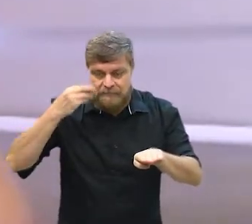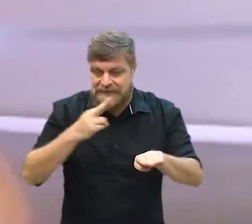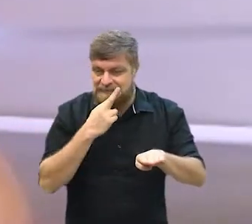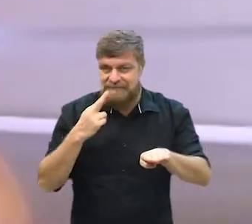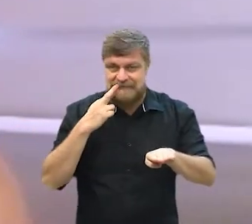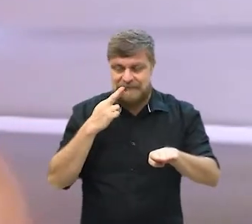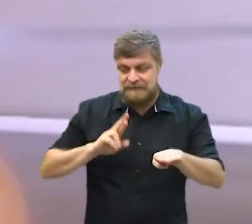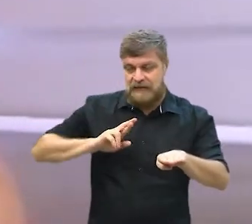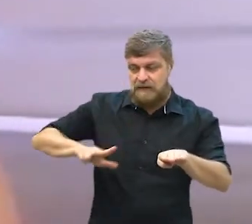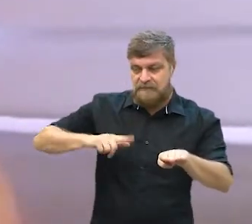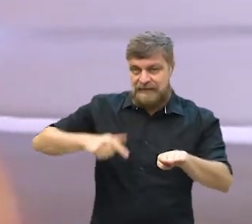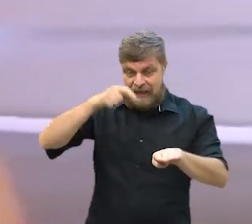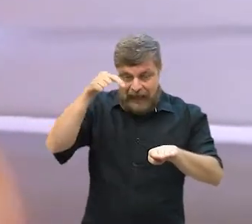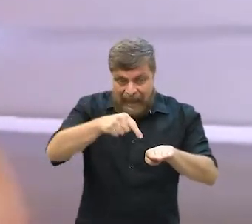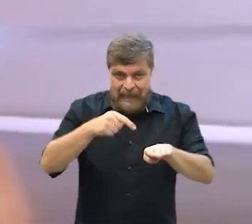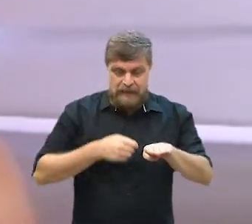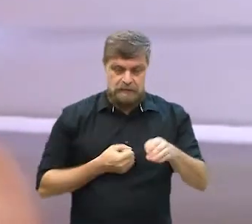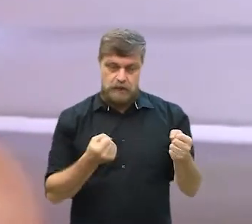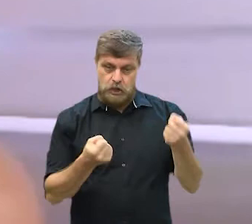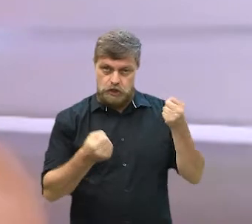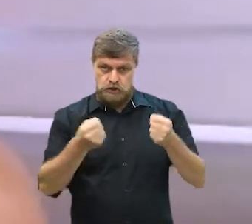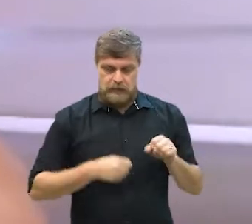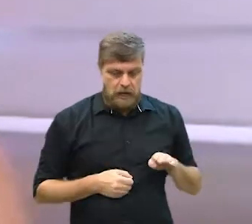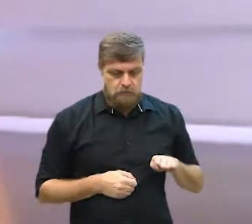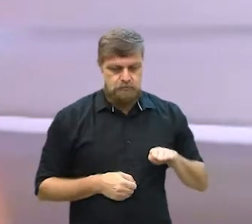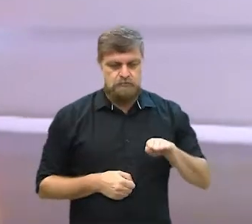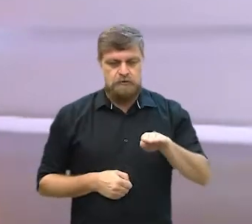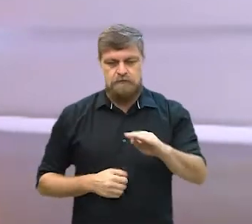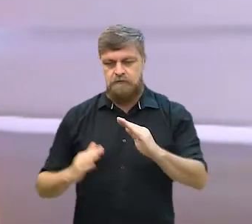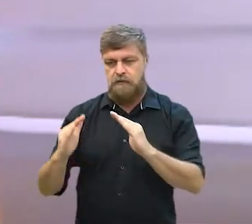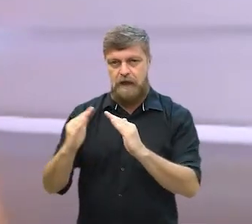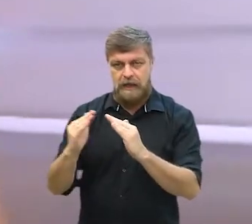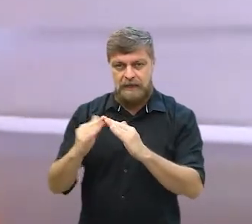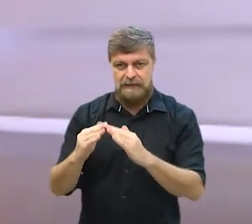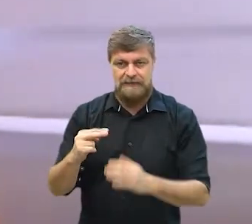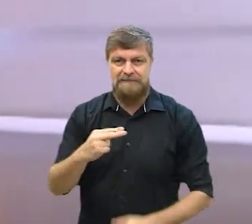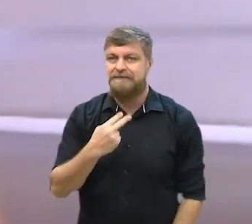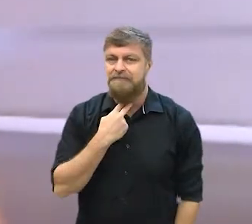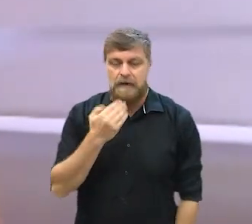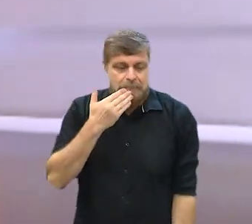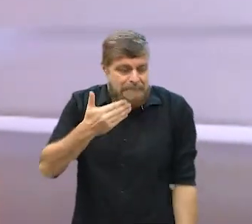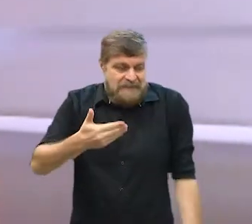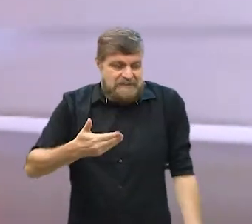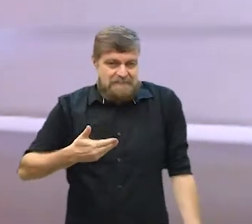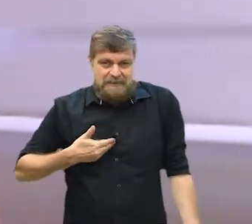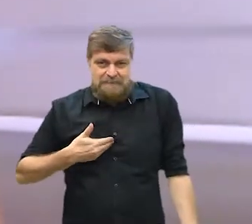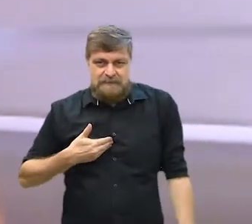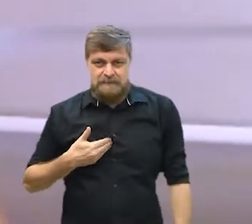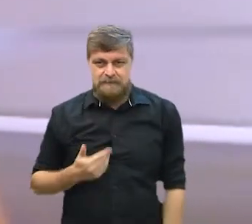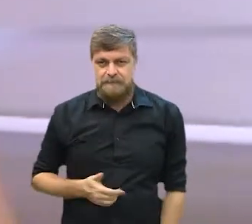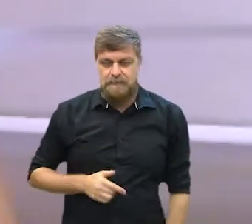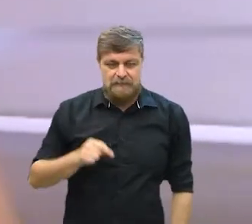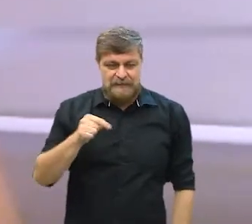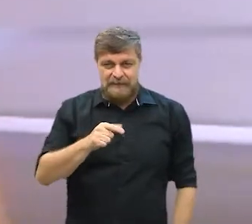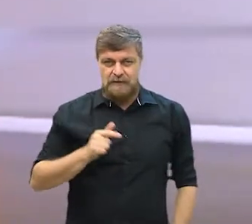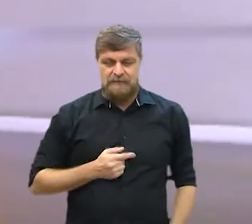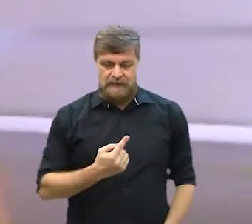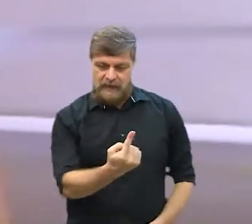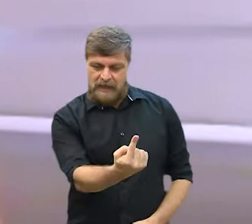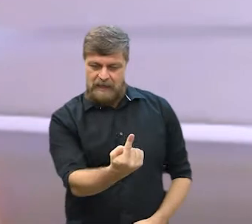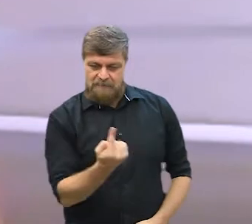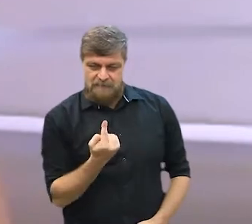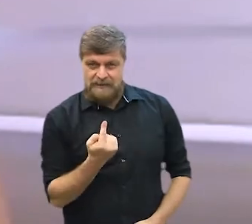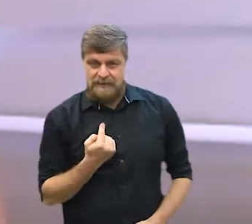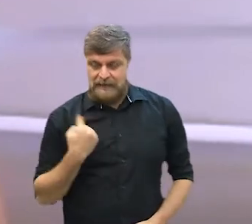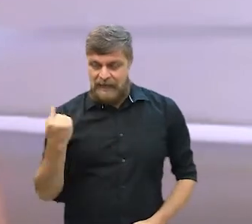aqui dentro comigo no restaurante, eu preciso levar a experiência para eles em casa, ou não vai ser feito o pedido comigo. Não é mais o conforto